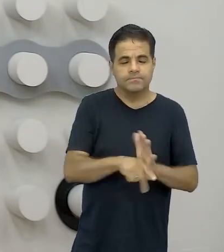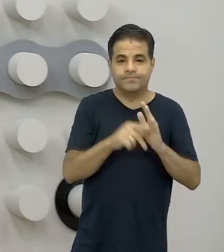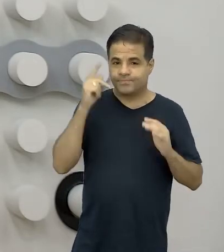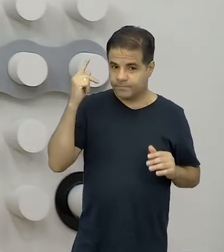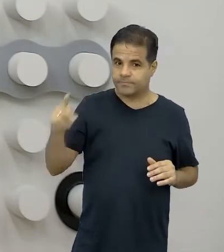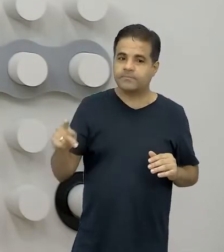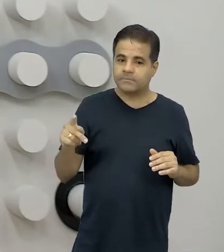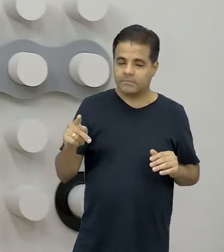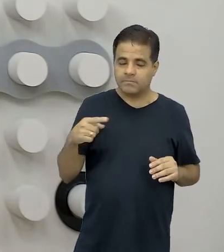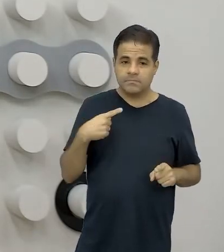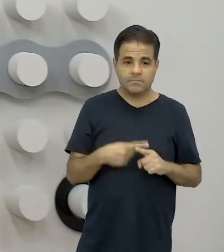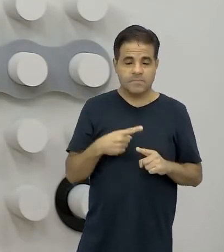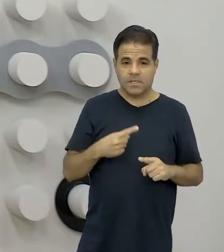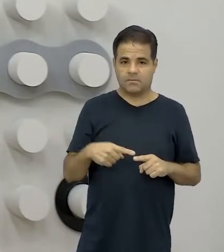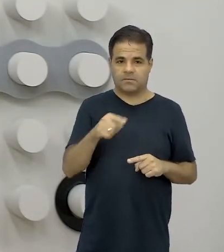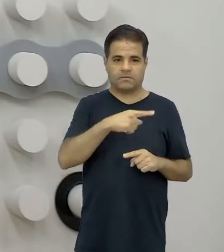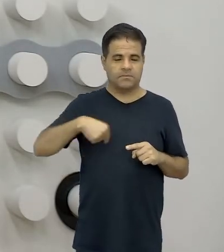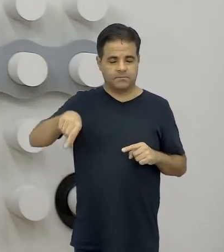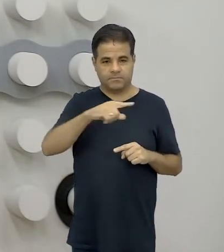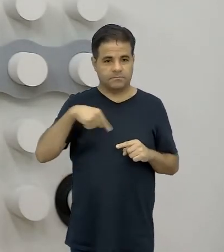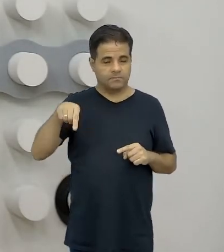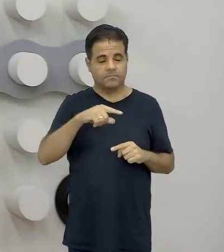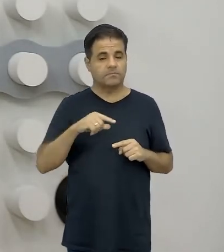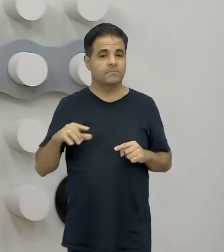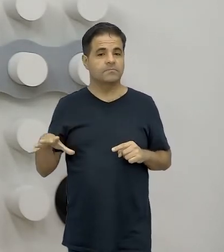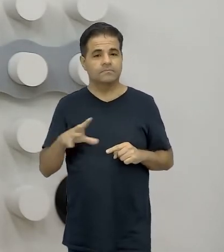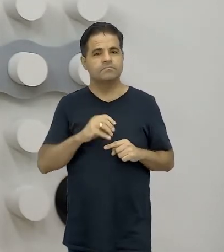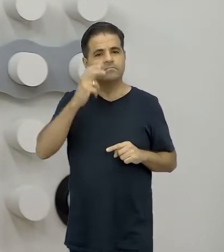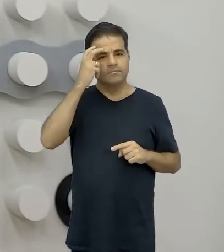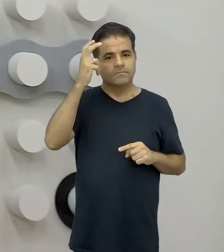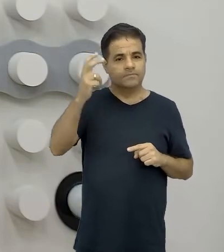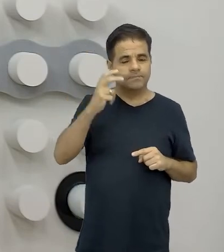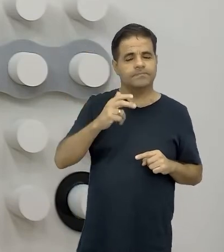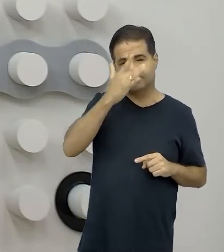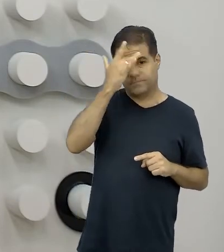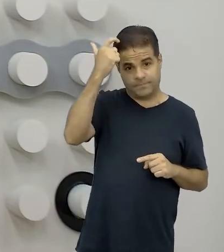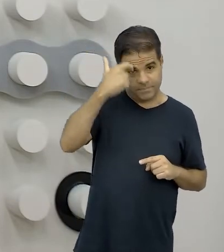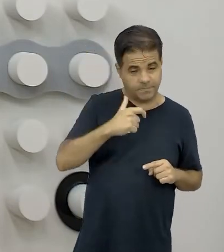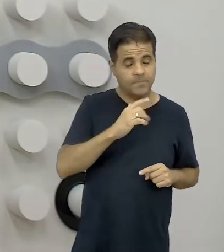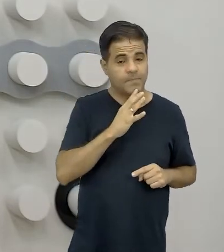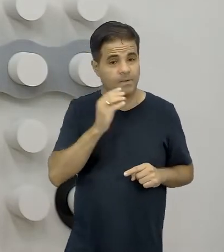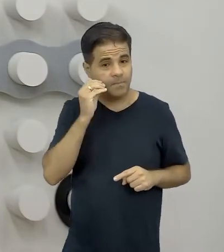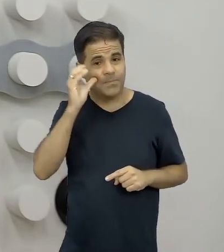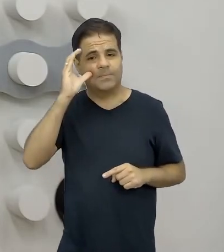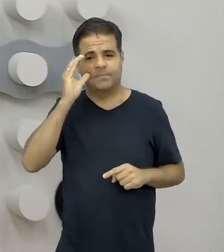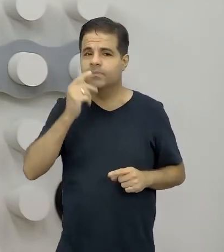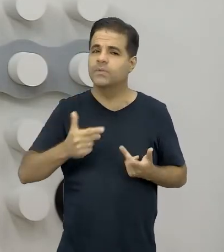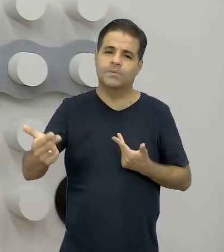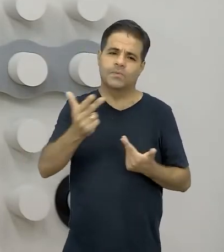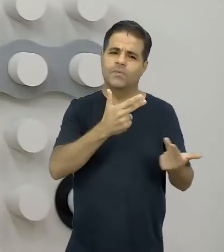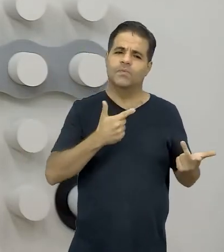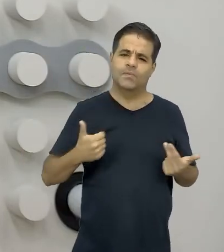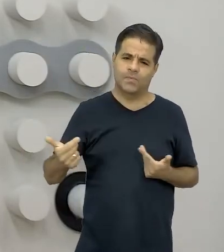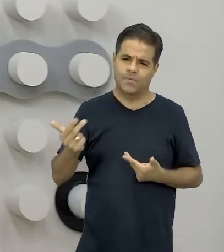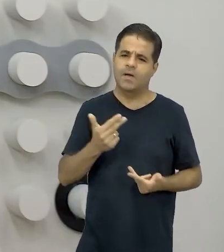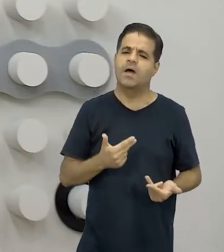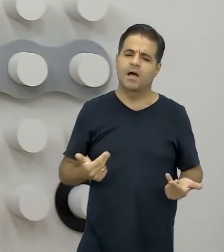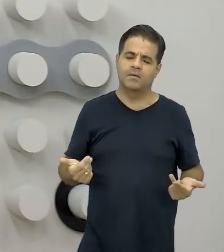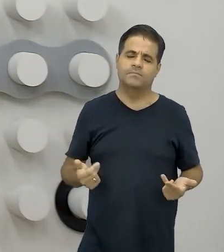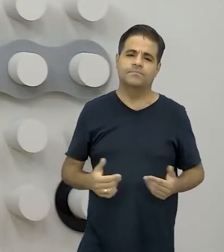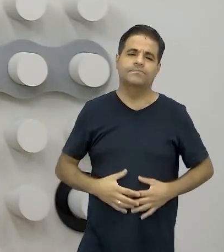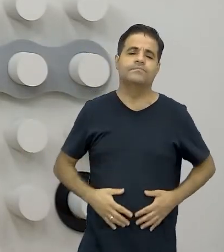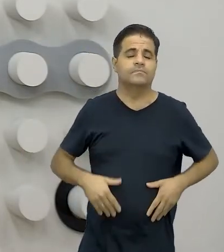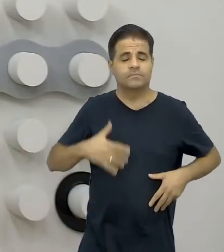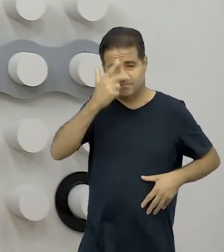né? Porque todos nós somos inteligentes, conhecedores e ignorantes ao mesmo tempo, né? Nós somos